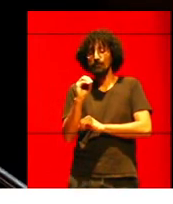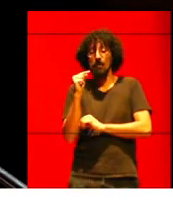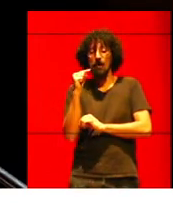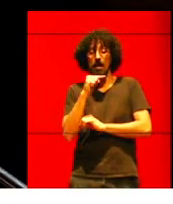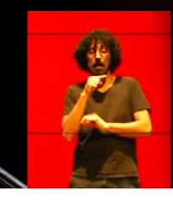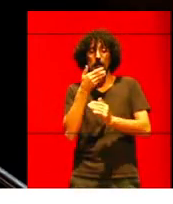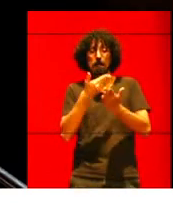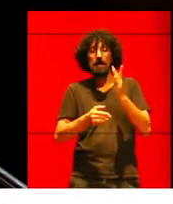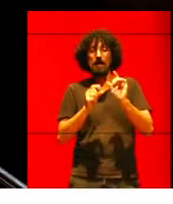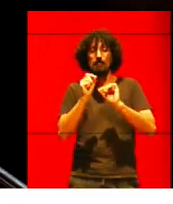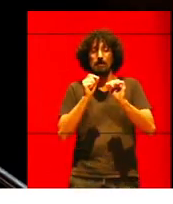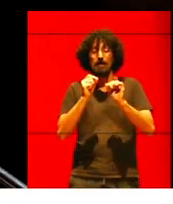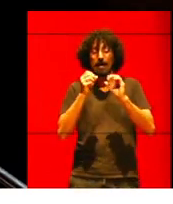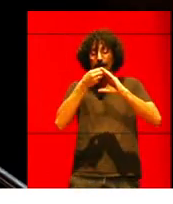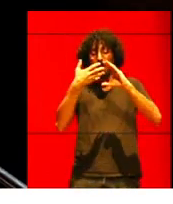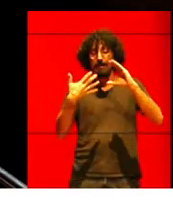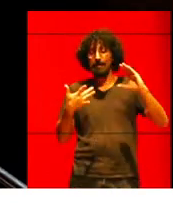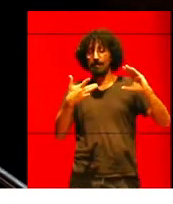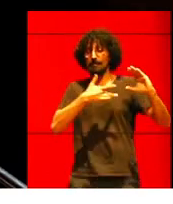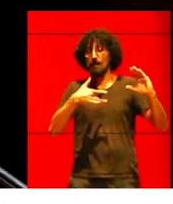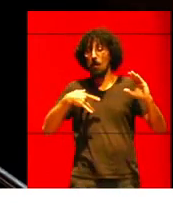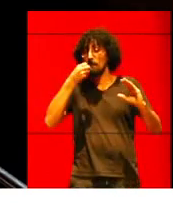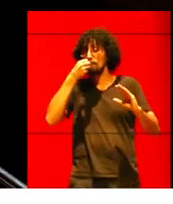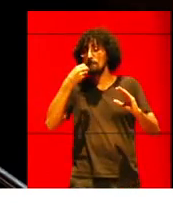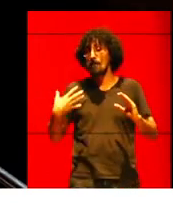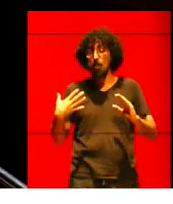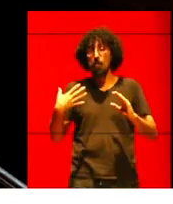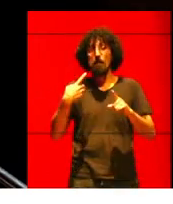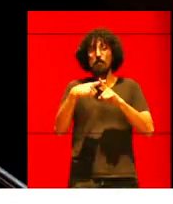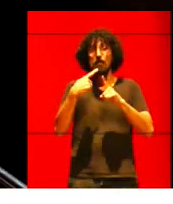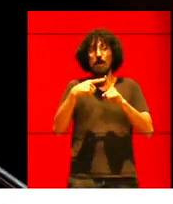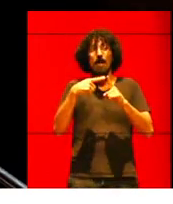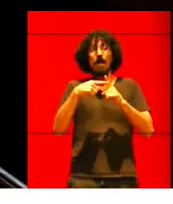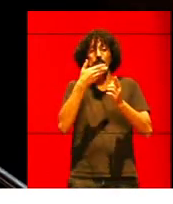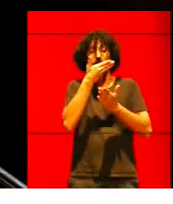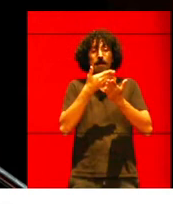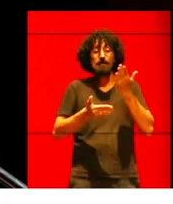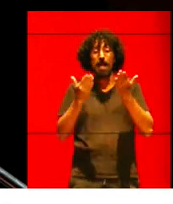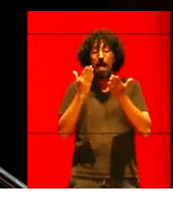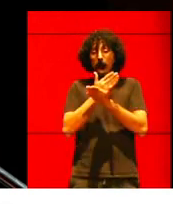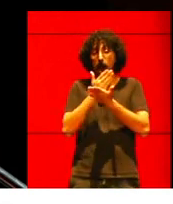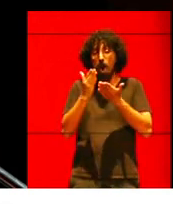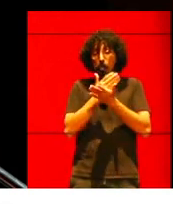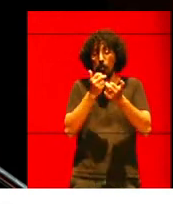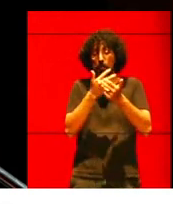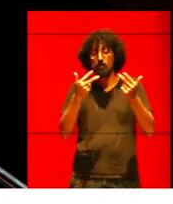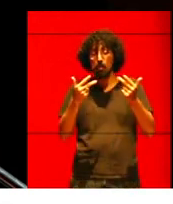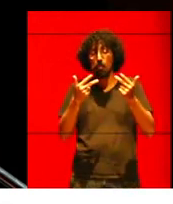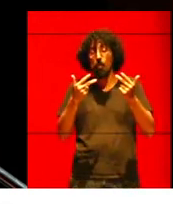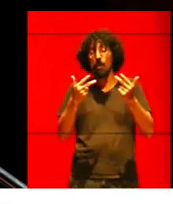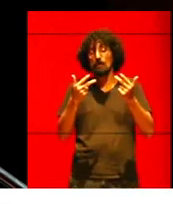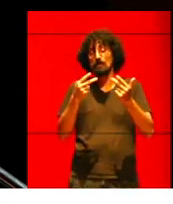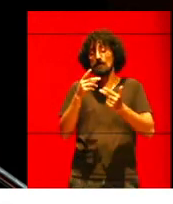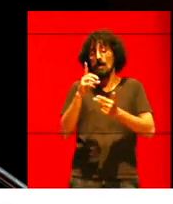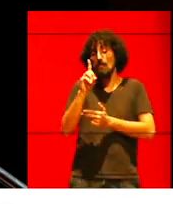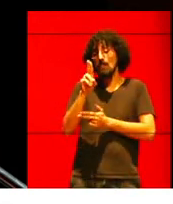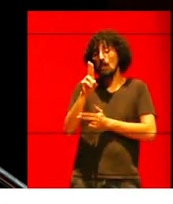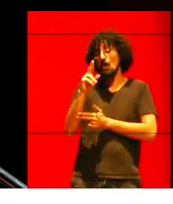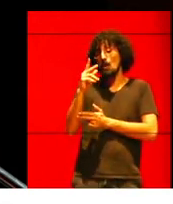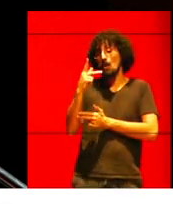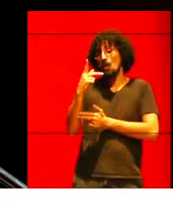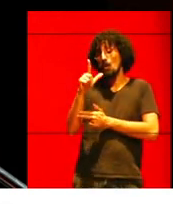aspas, saudável dele. Por quê? Porque ele vai perder aquelas duplas ligações. E essas duplas ligações são